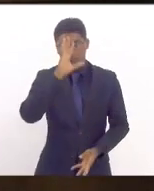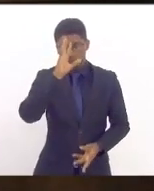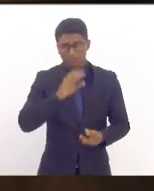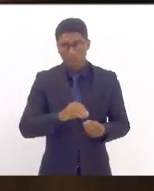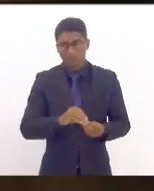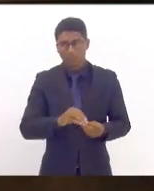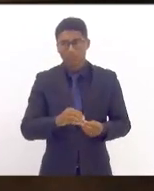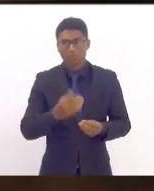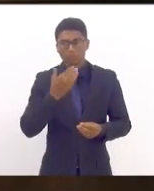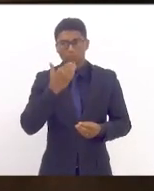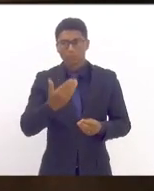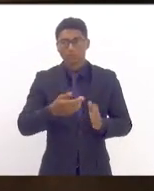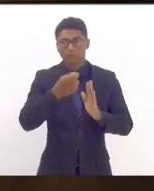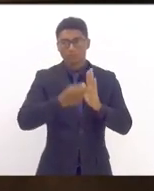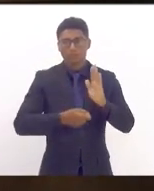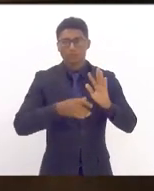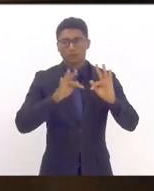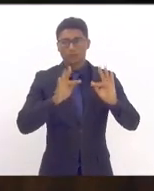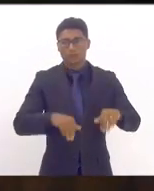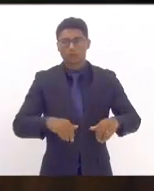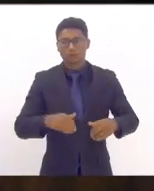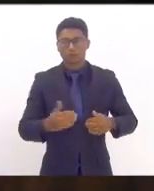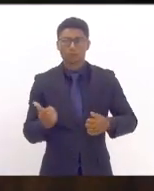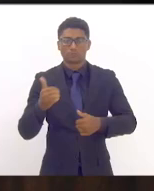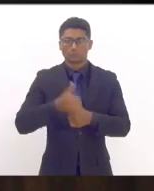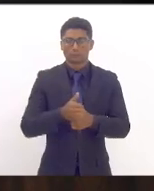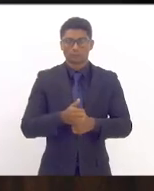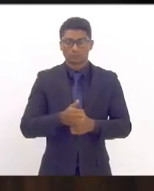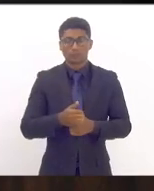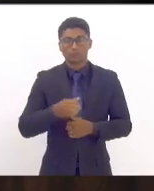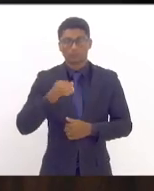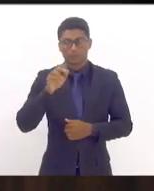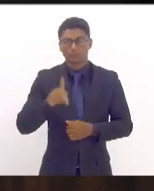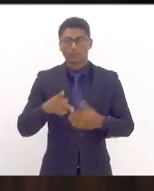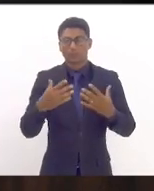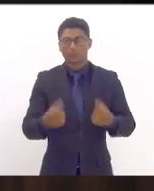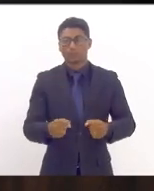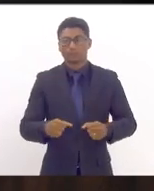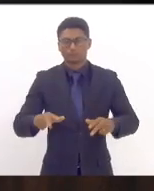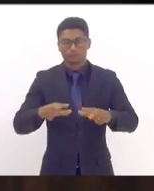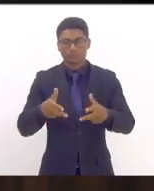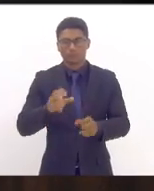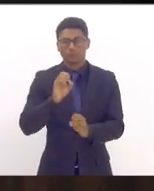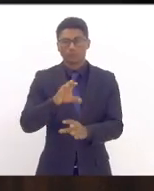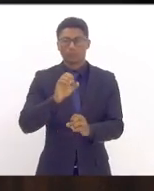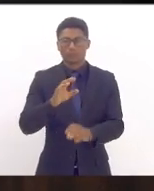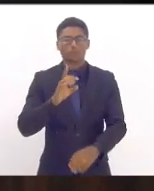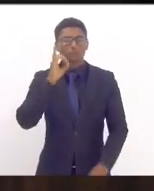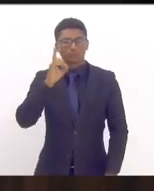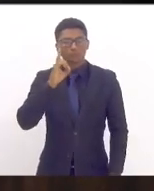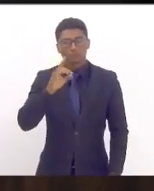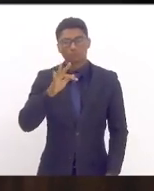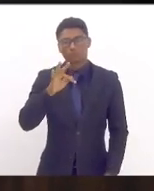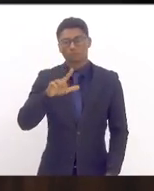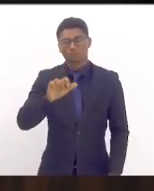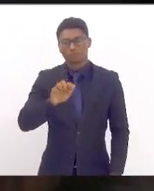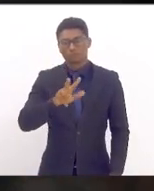pedindo forma final de redação sobre educação Deputado Flávio serafini